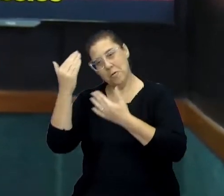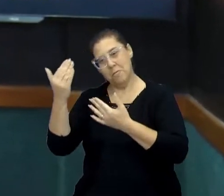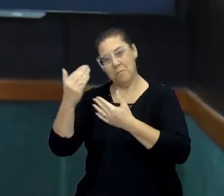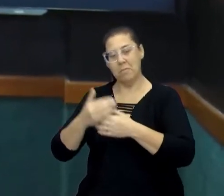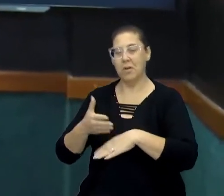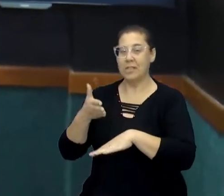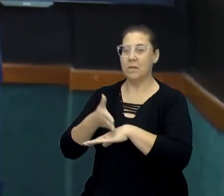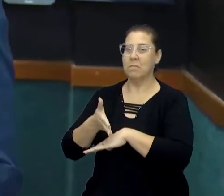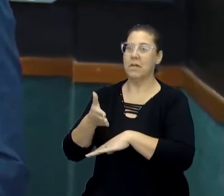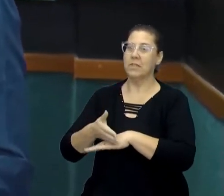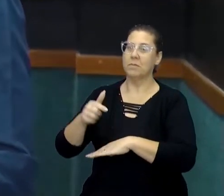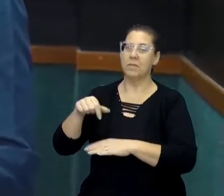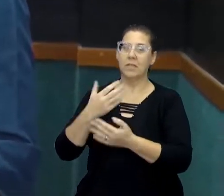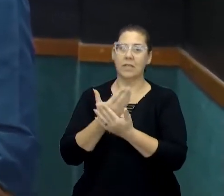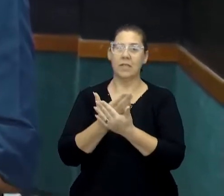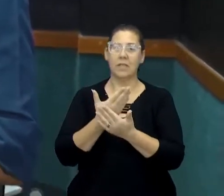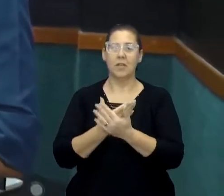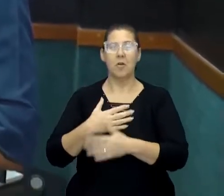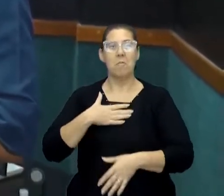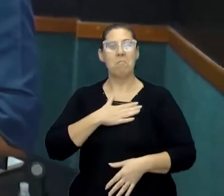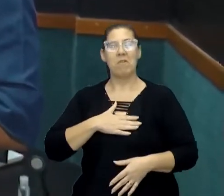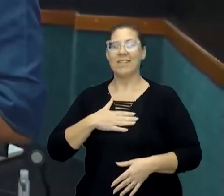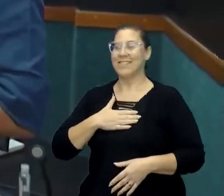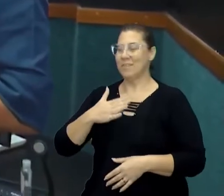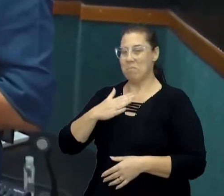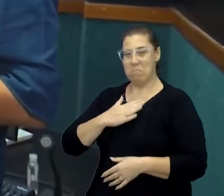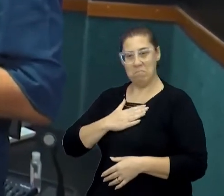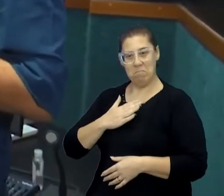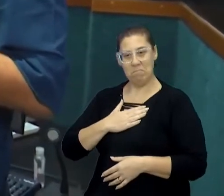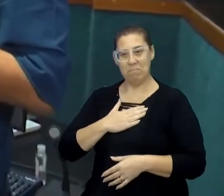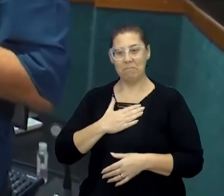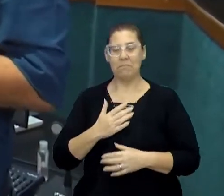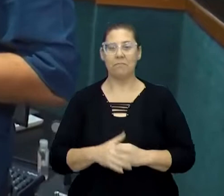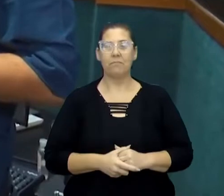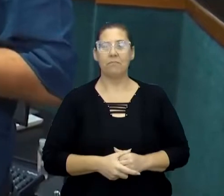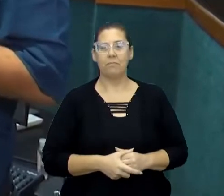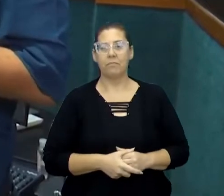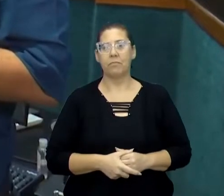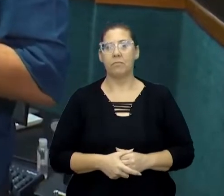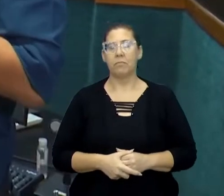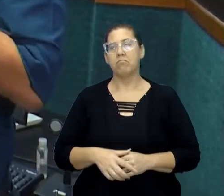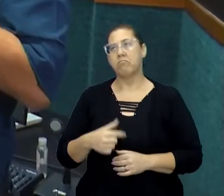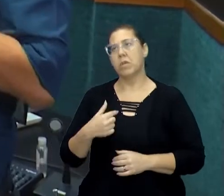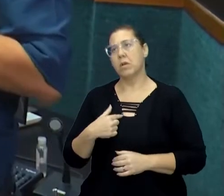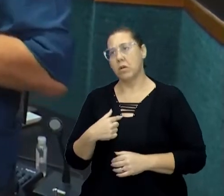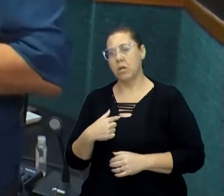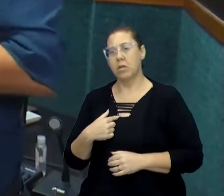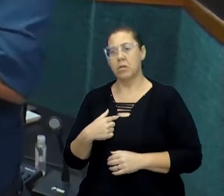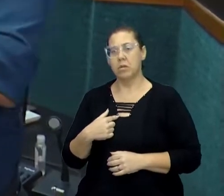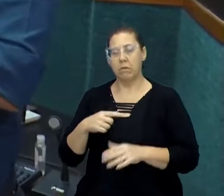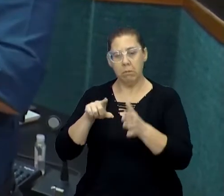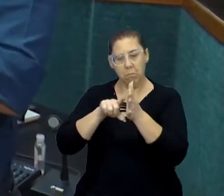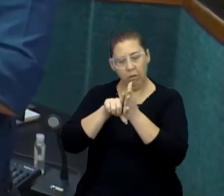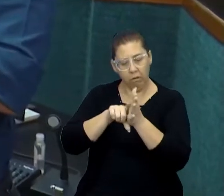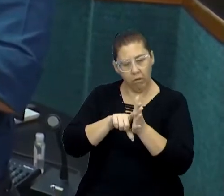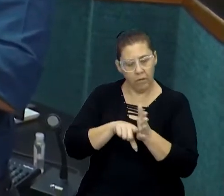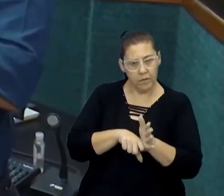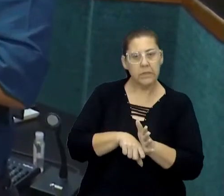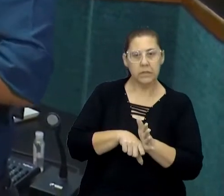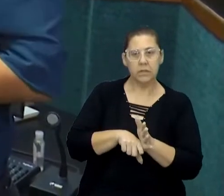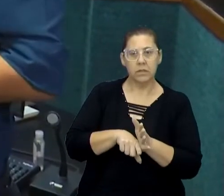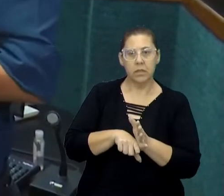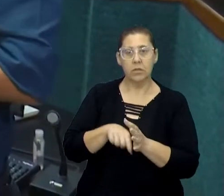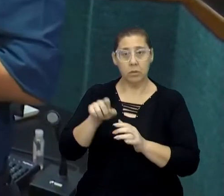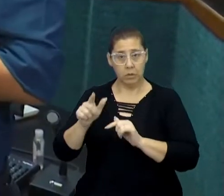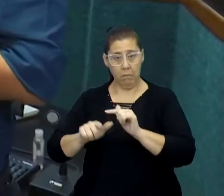sua participação aqui na nossa aula, viu? Prazer é todo meu. Então, olha, eu fiz uma pequena pesquisa a respeito do